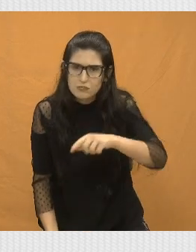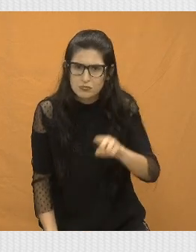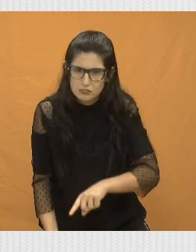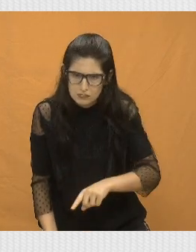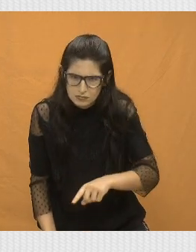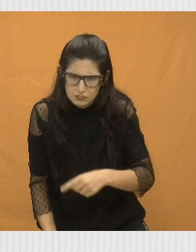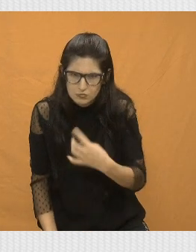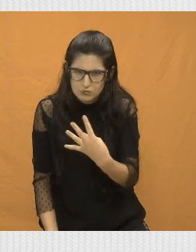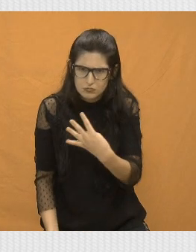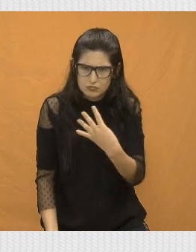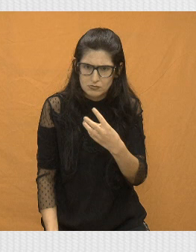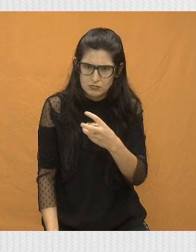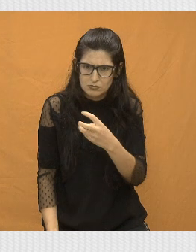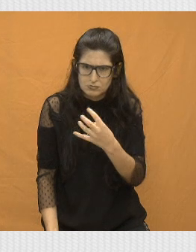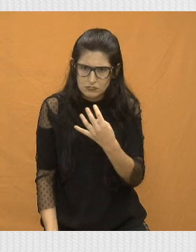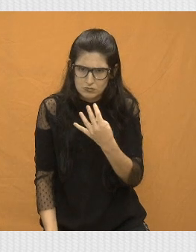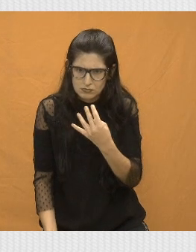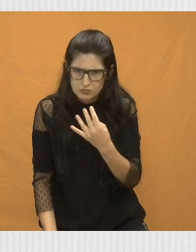450,